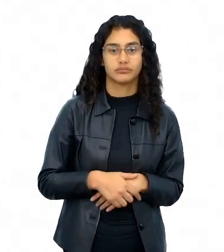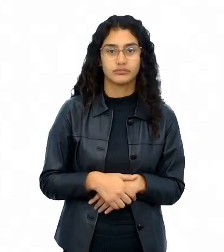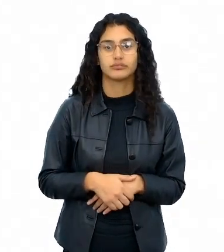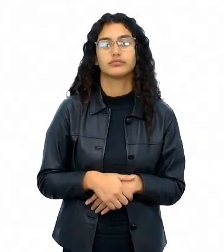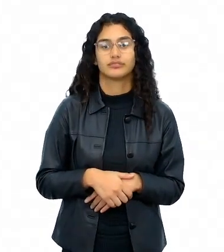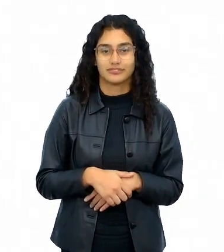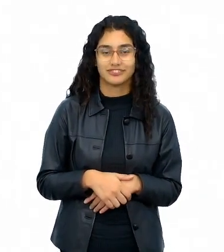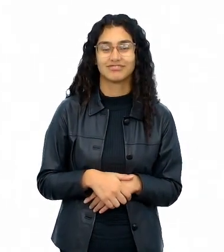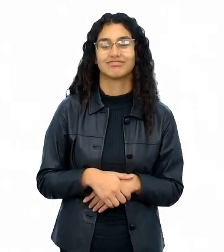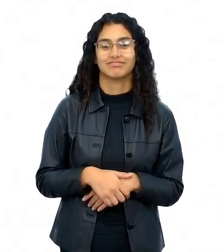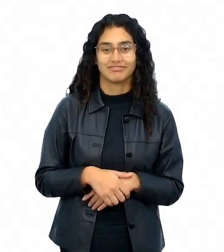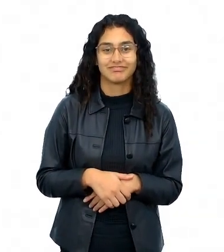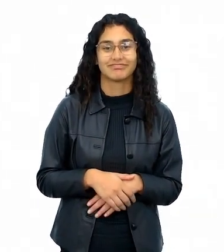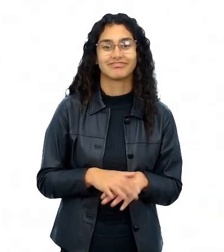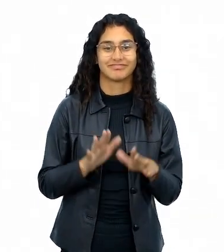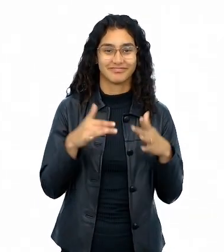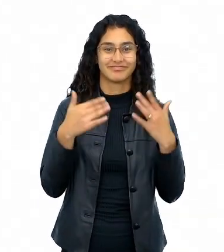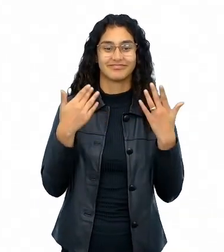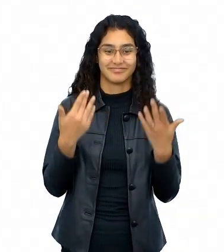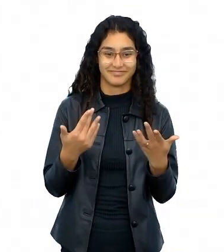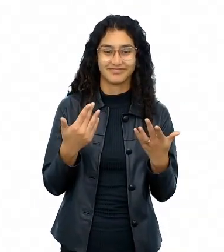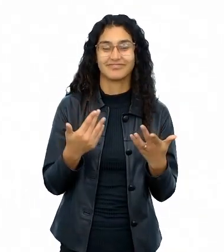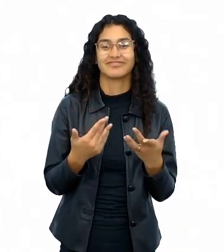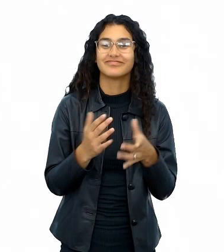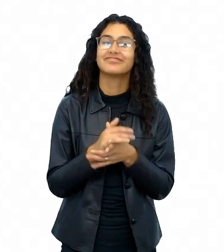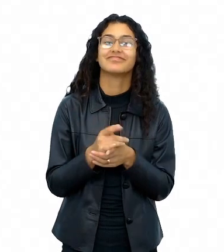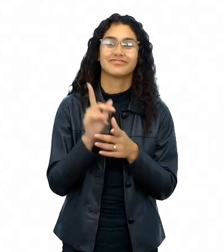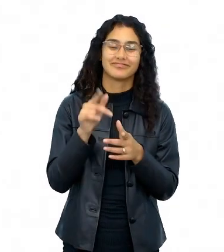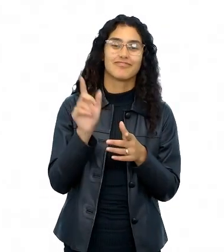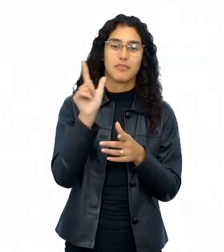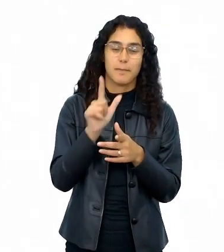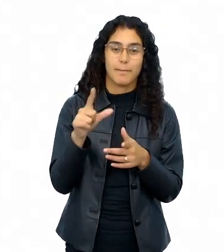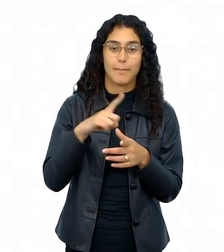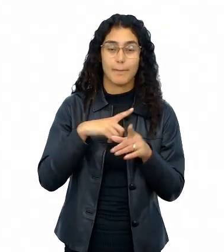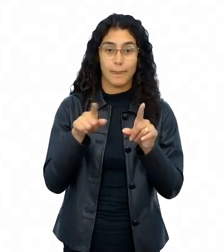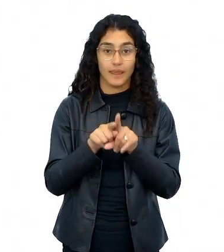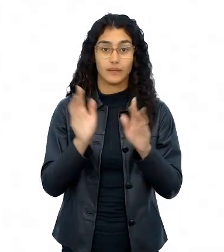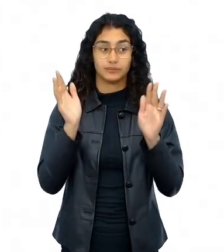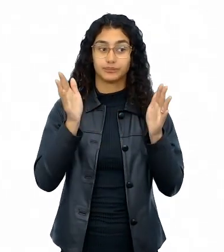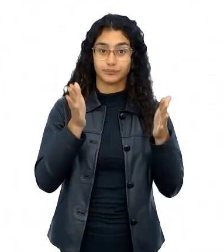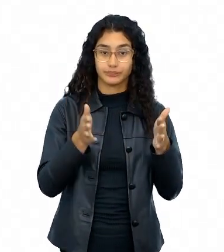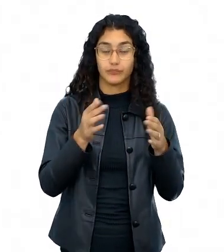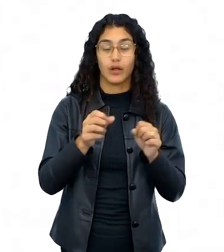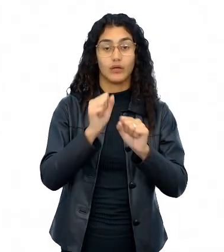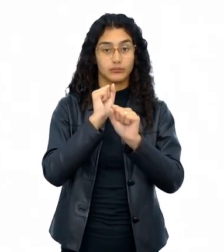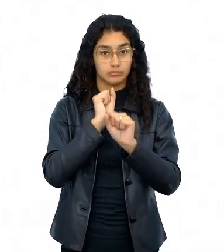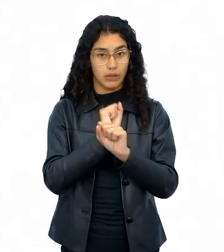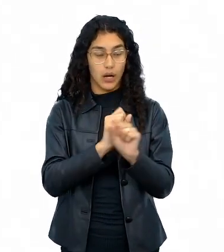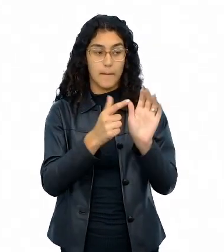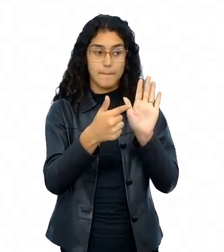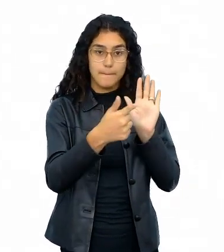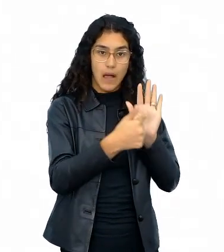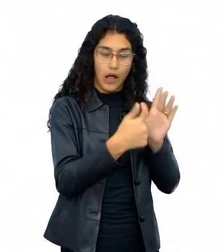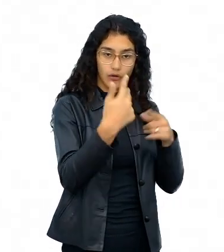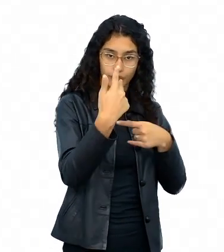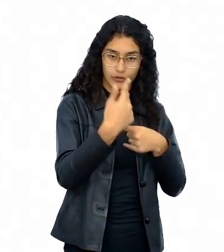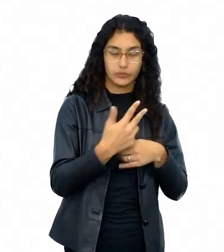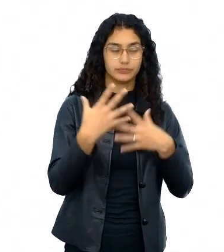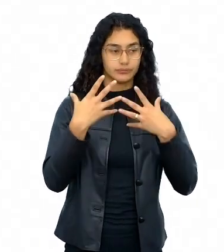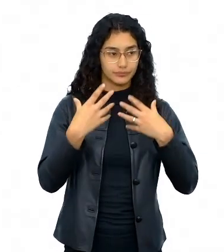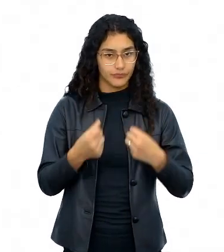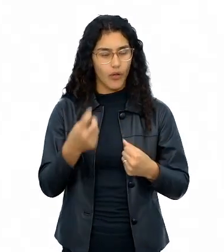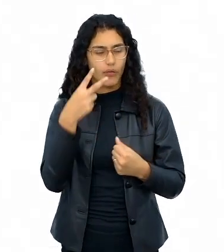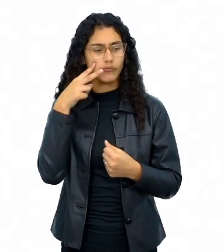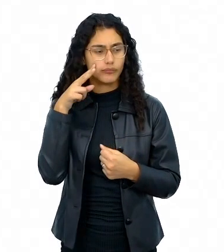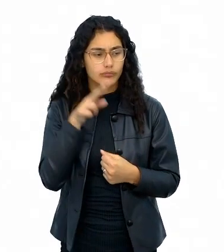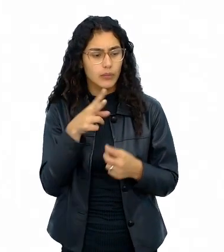Vamos respeitar. Então, como diz a Lilian, para o vídeo agora, respira, vai lá, dá